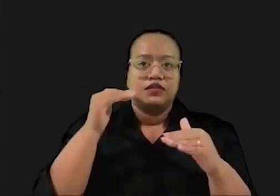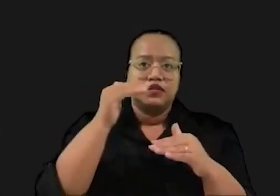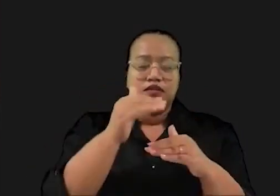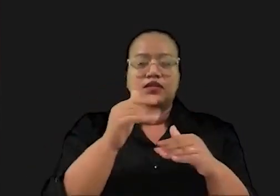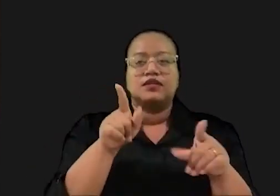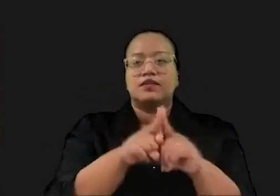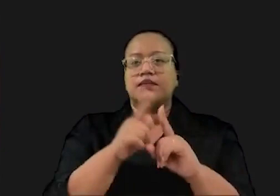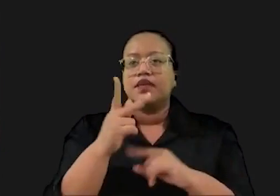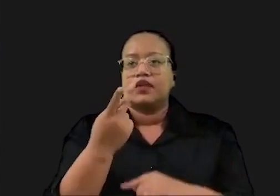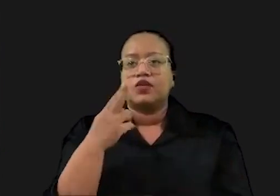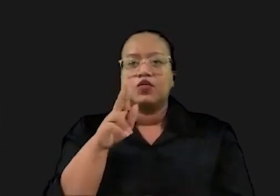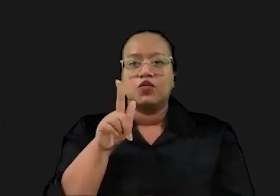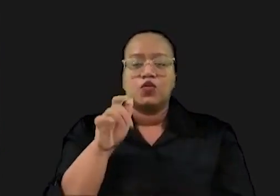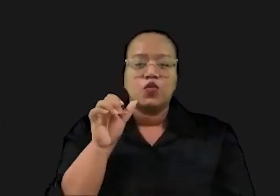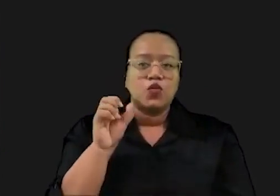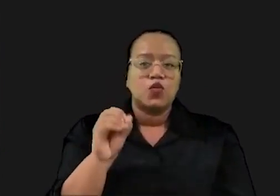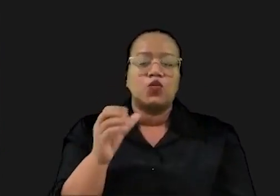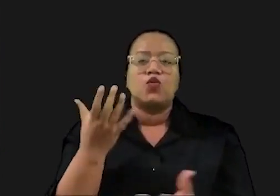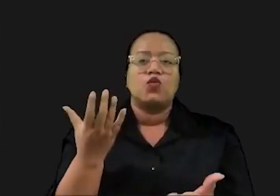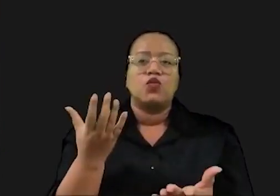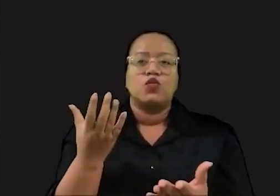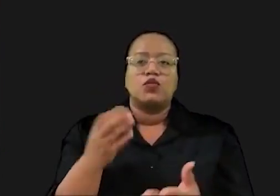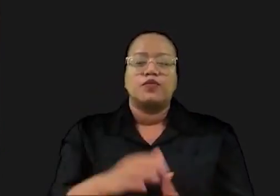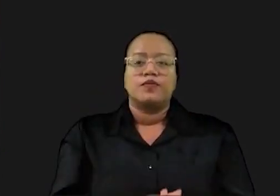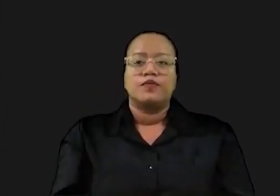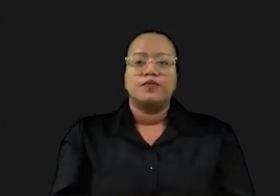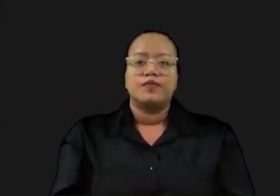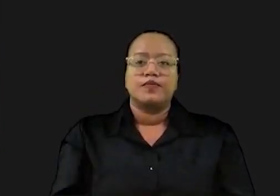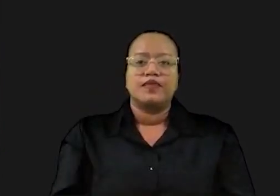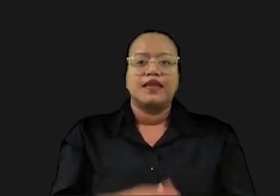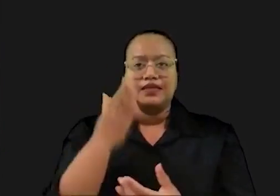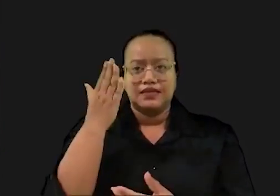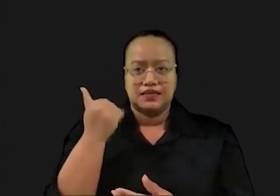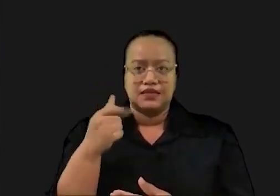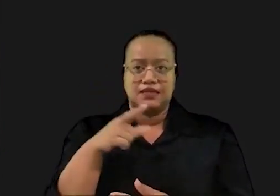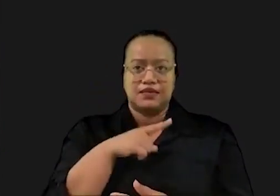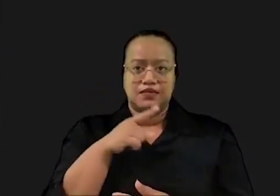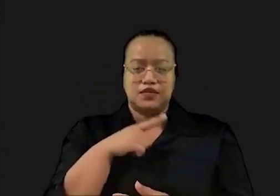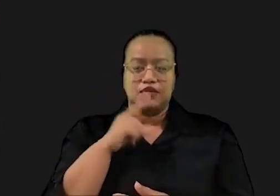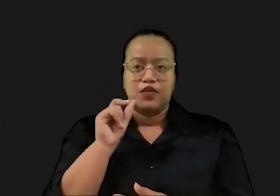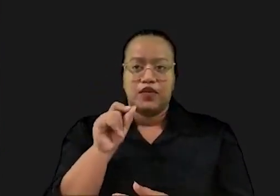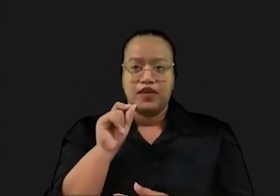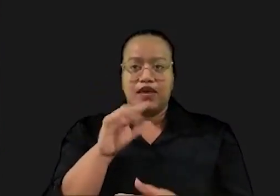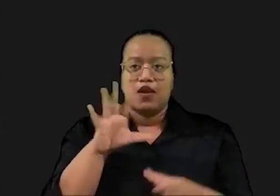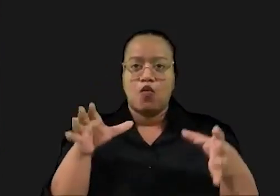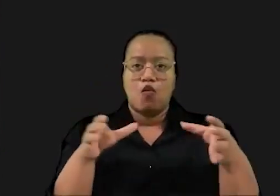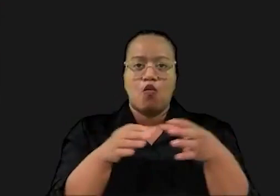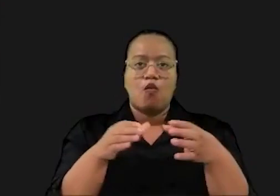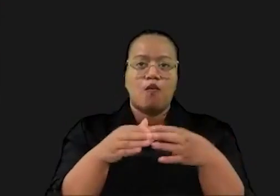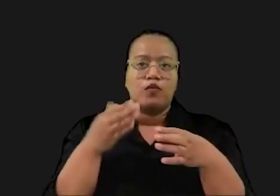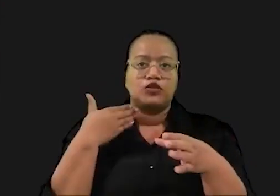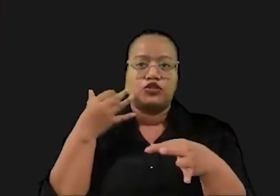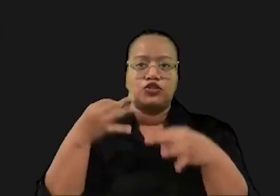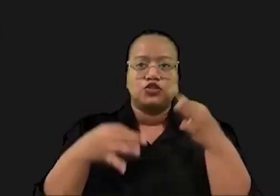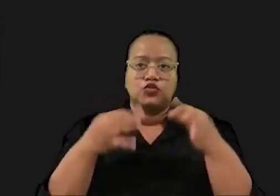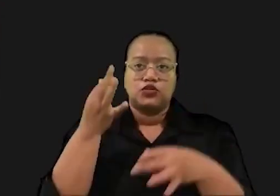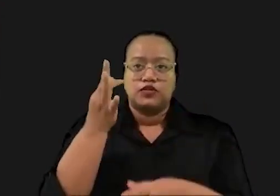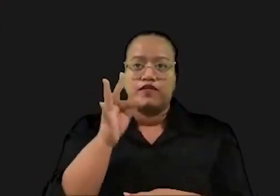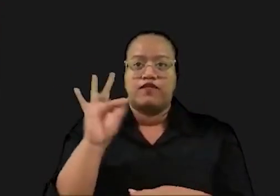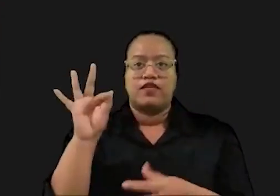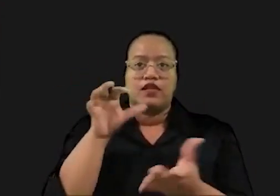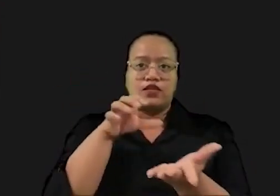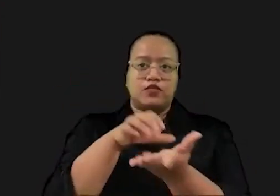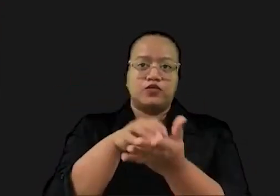grande parceiro. Sabe o que a gente tem hoje, Daldice, na Penedião? Um time de juízes federais dos juizados especiais. A gente tem